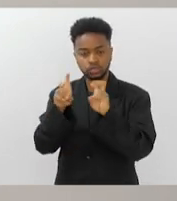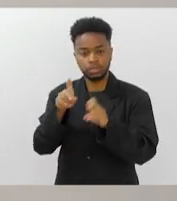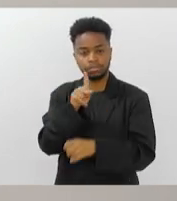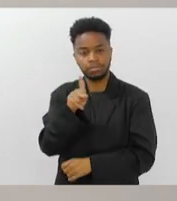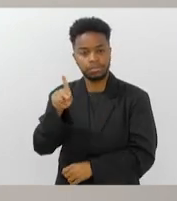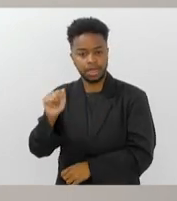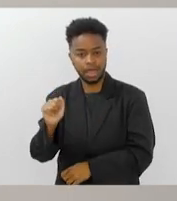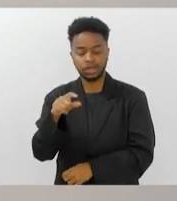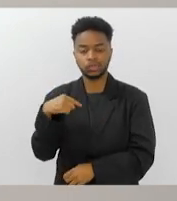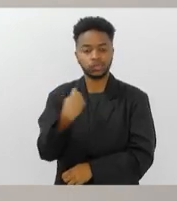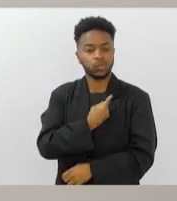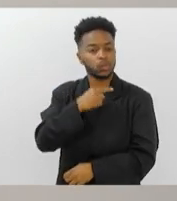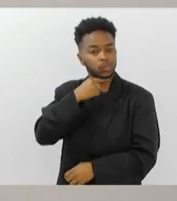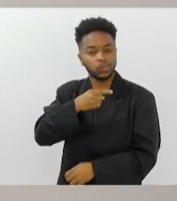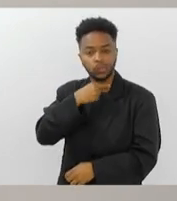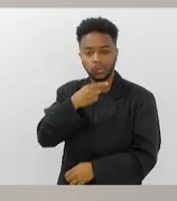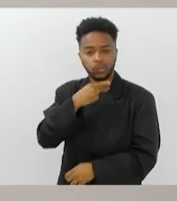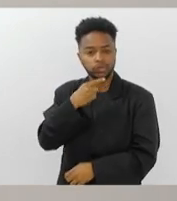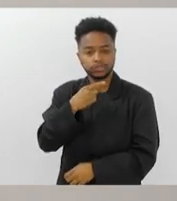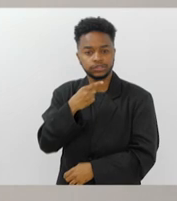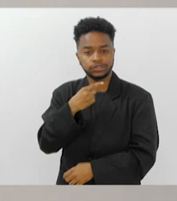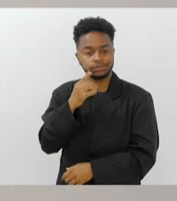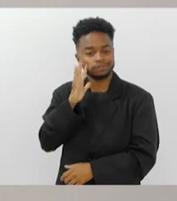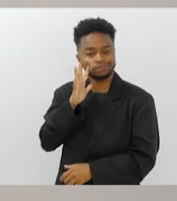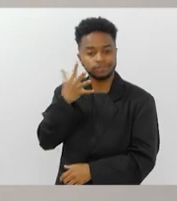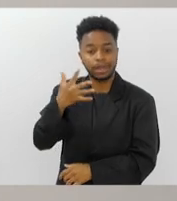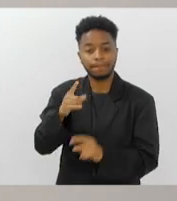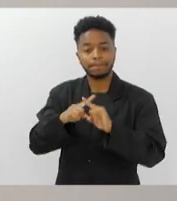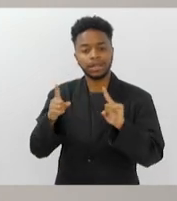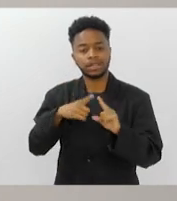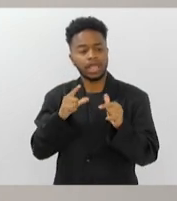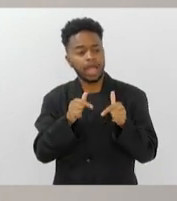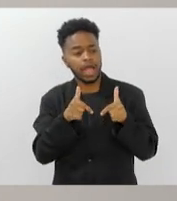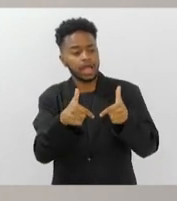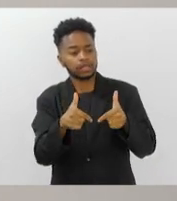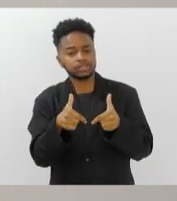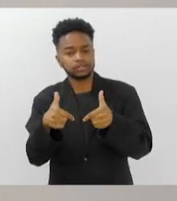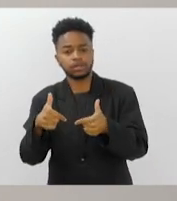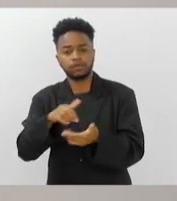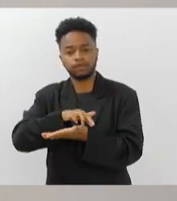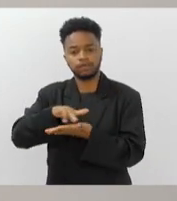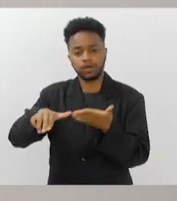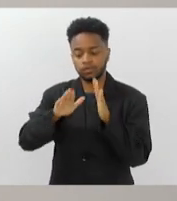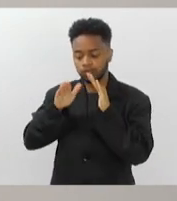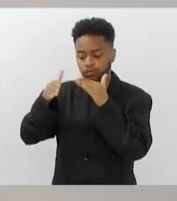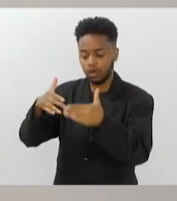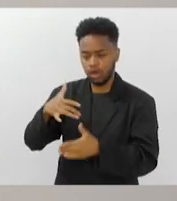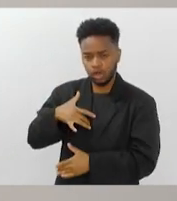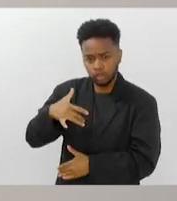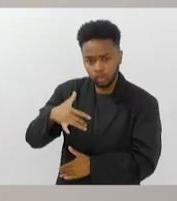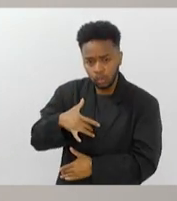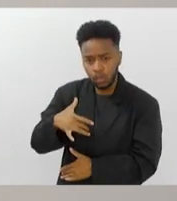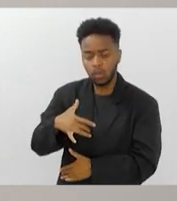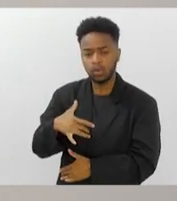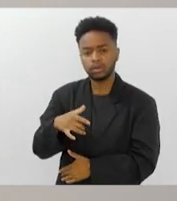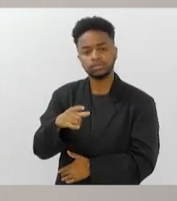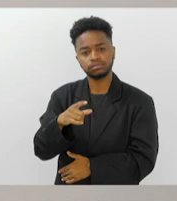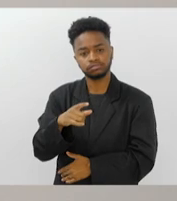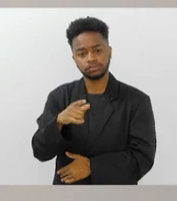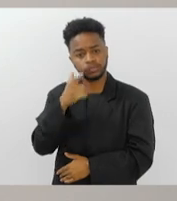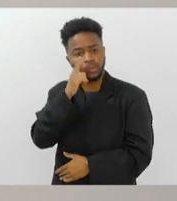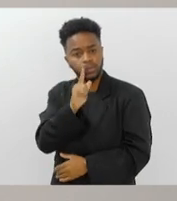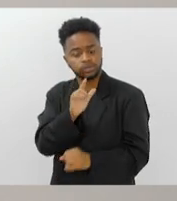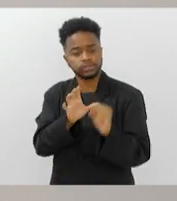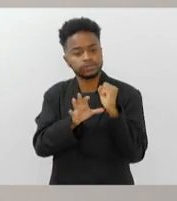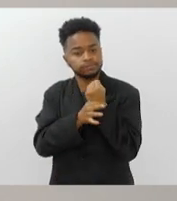gente não consegui en chegar mas todas as ações eh voltadas paraa tuberculose Elas têm garantido no